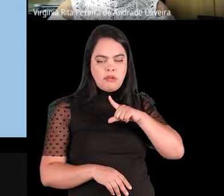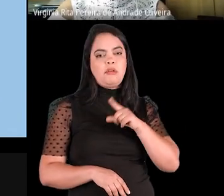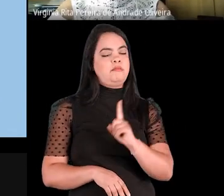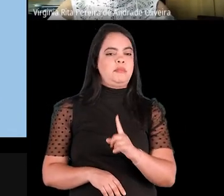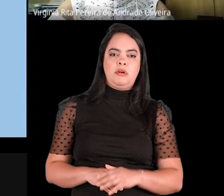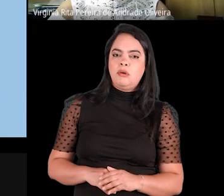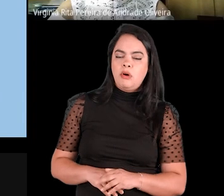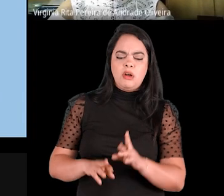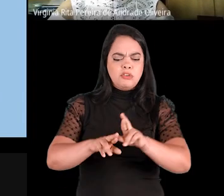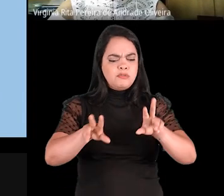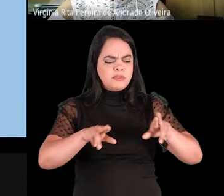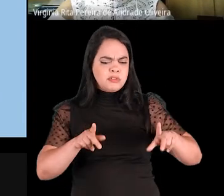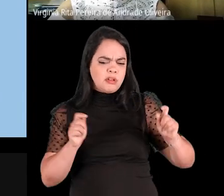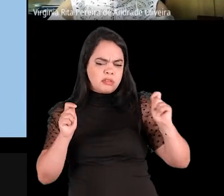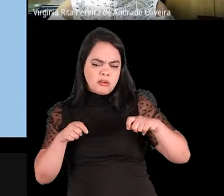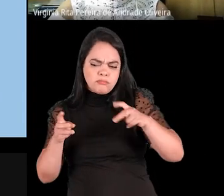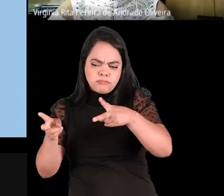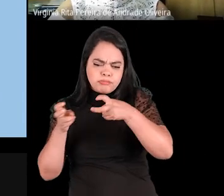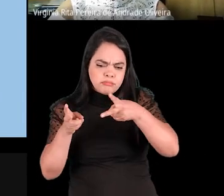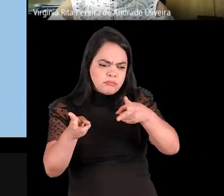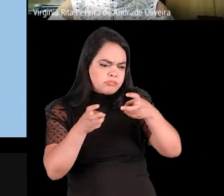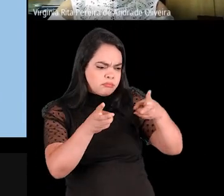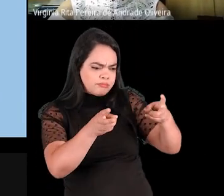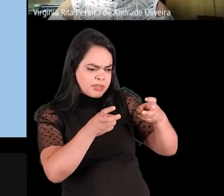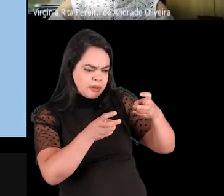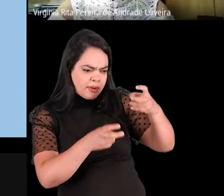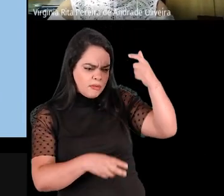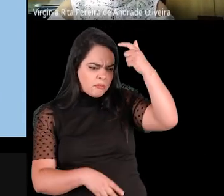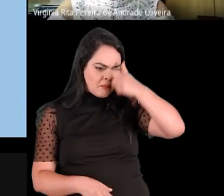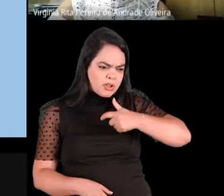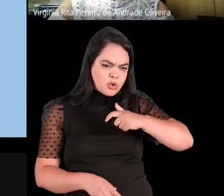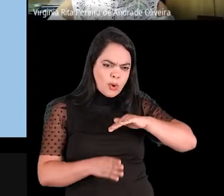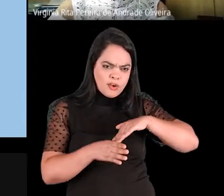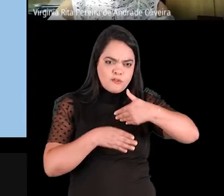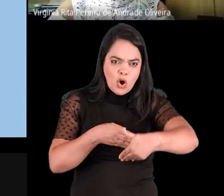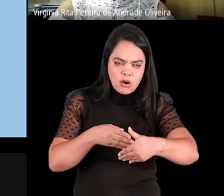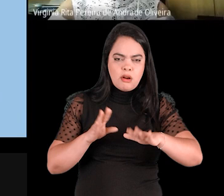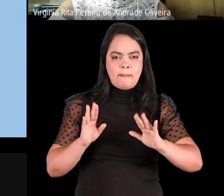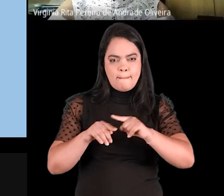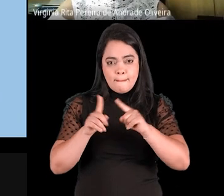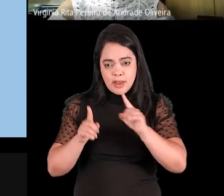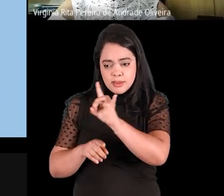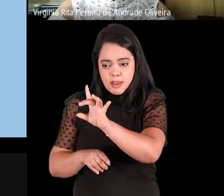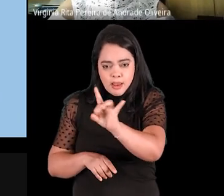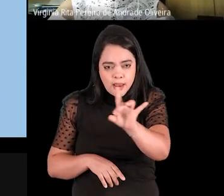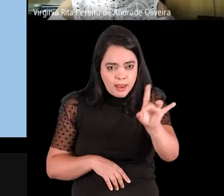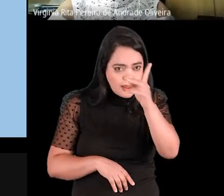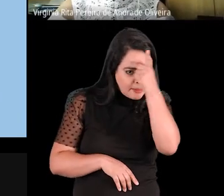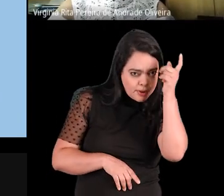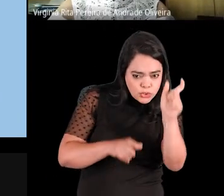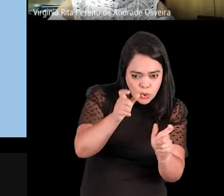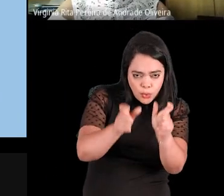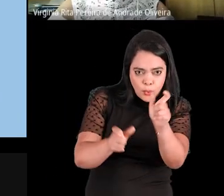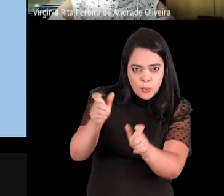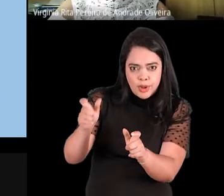que eu consigo perceber do externo da pessoa. Mas cada um desses sujeitos aqui, com essas características